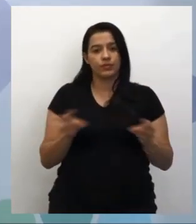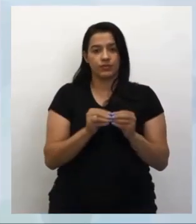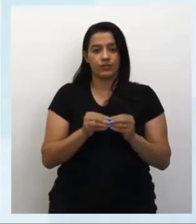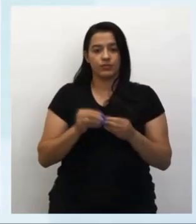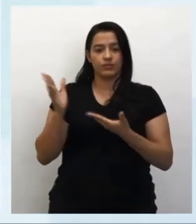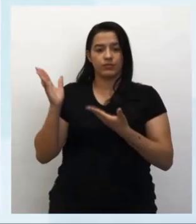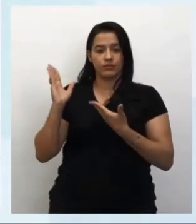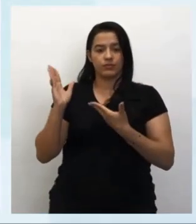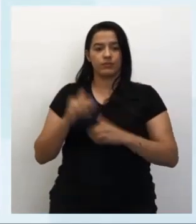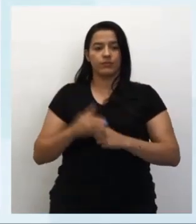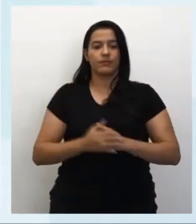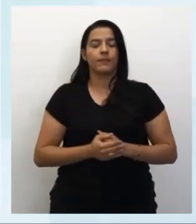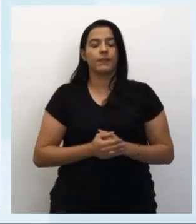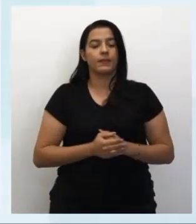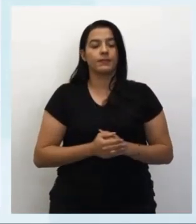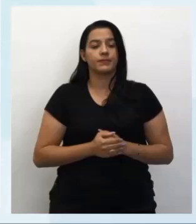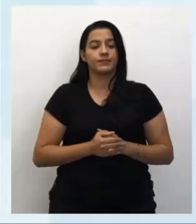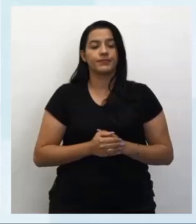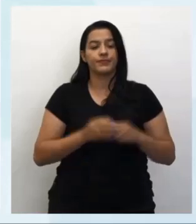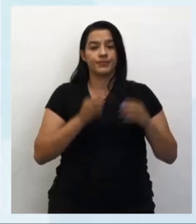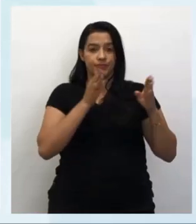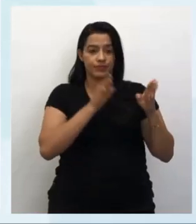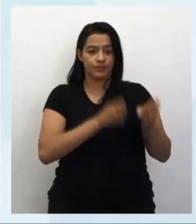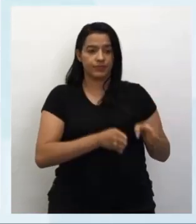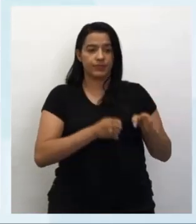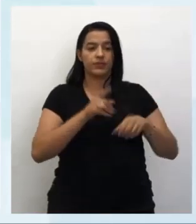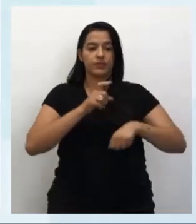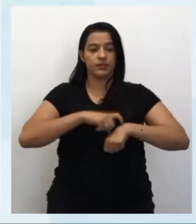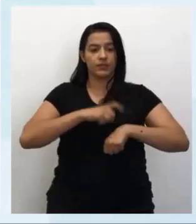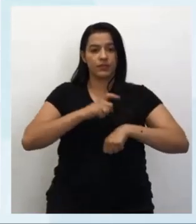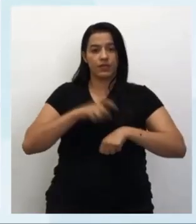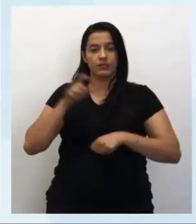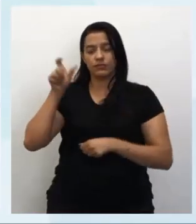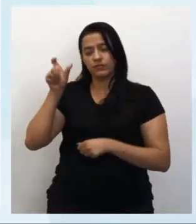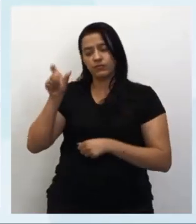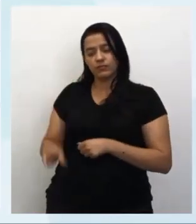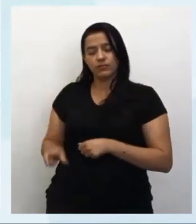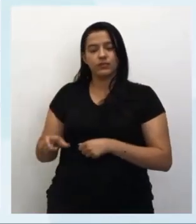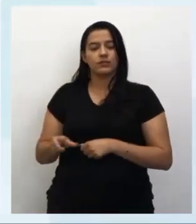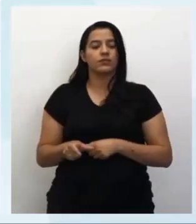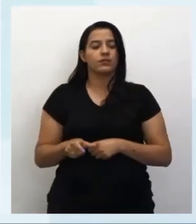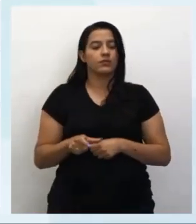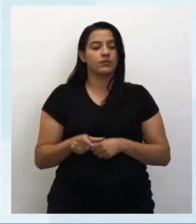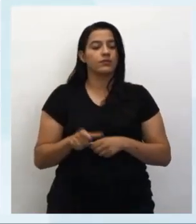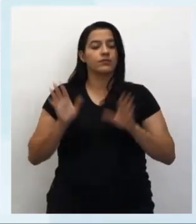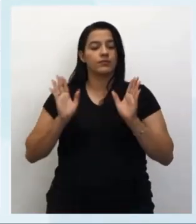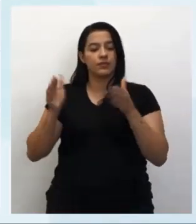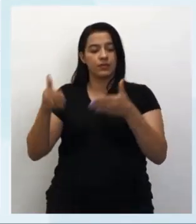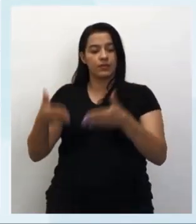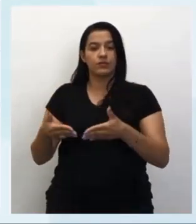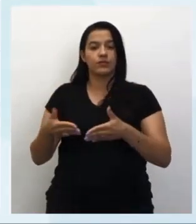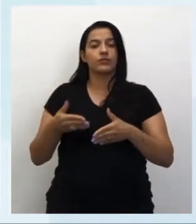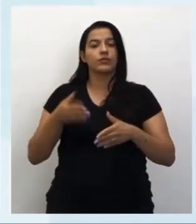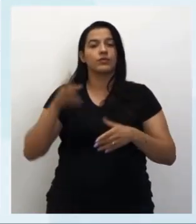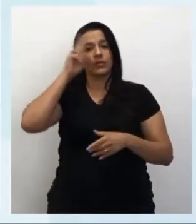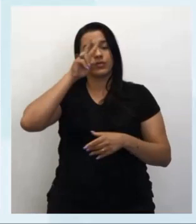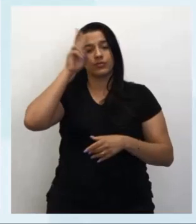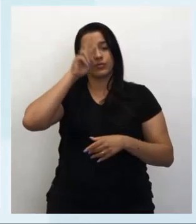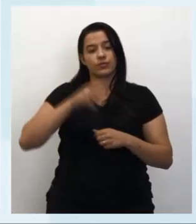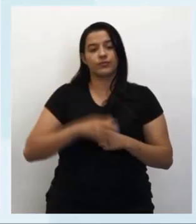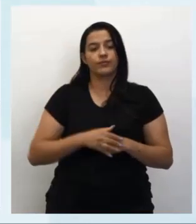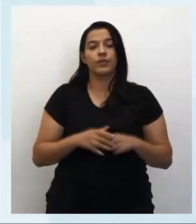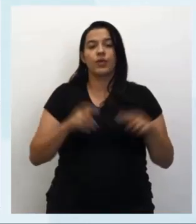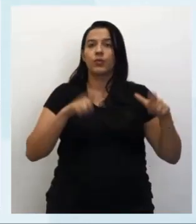vocês. Olha só, espaço, tempo, personagem, narrador, que é o foco narrativo, e enredo. O espaço onde a